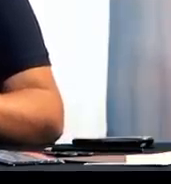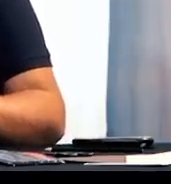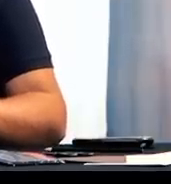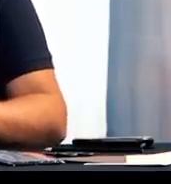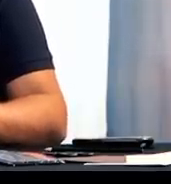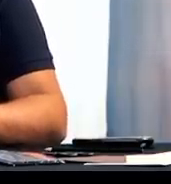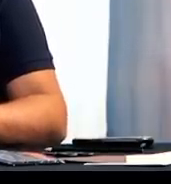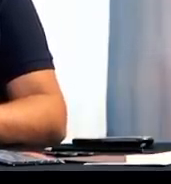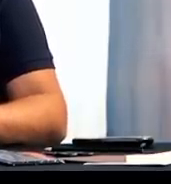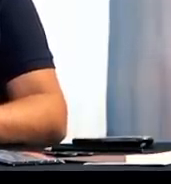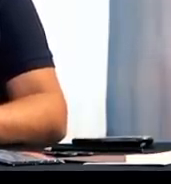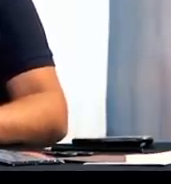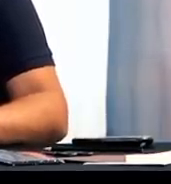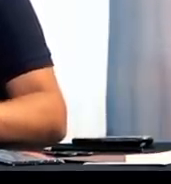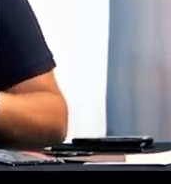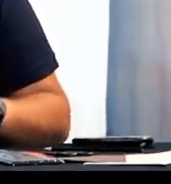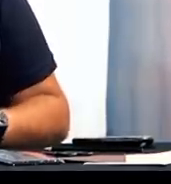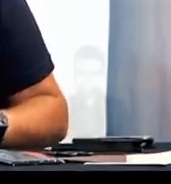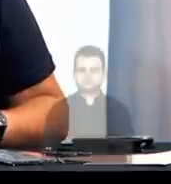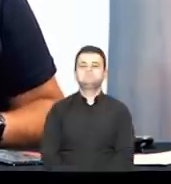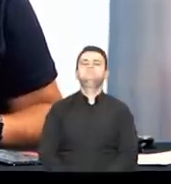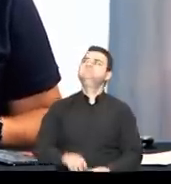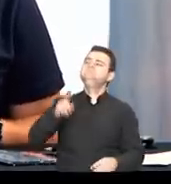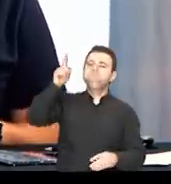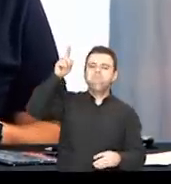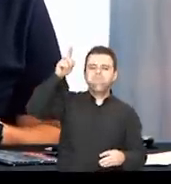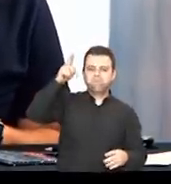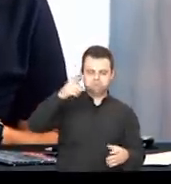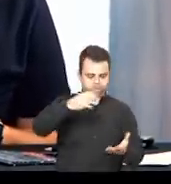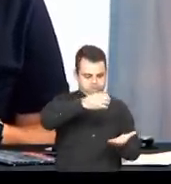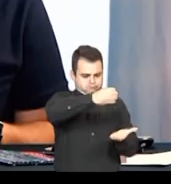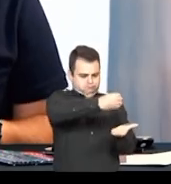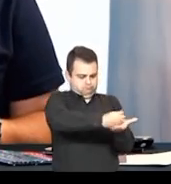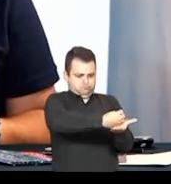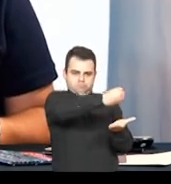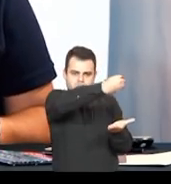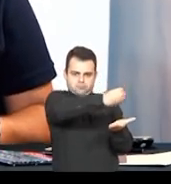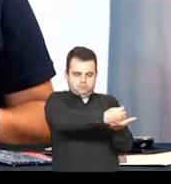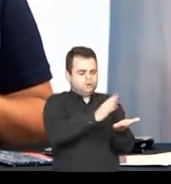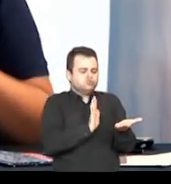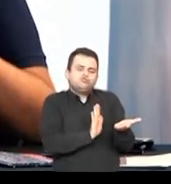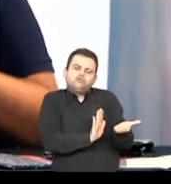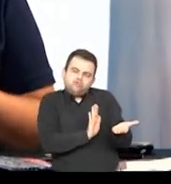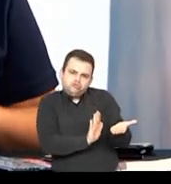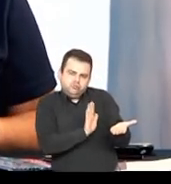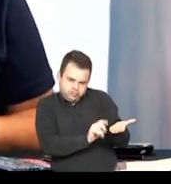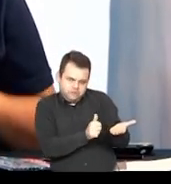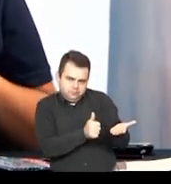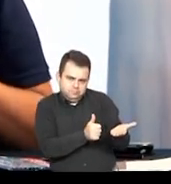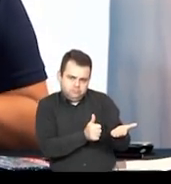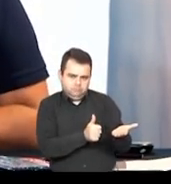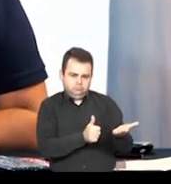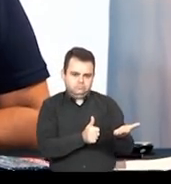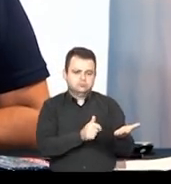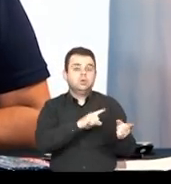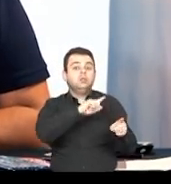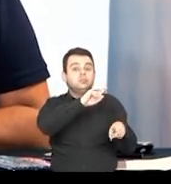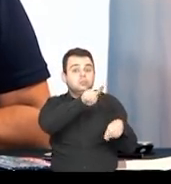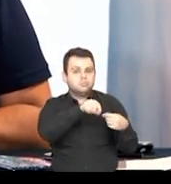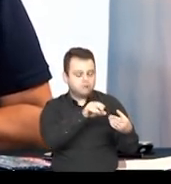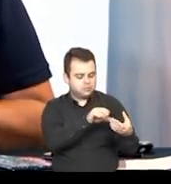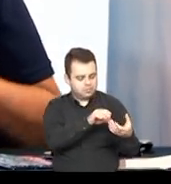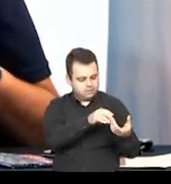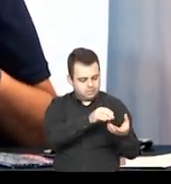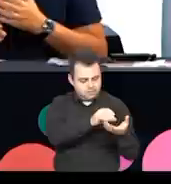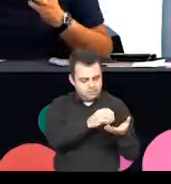alguma coisa em cima aqui, ou simplesmente segurar durante alguns segundos, depois recortar essa parte e fazer do outro lado, para ele ficar totalmente